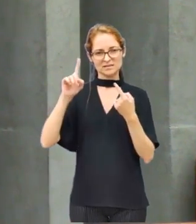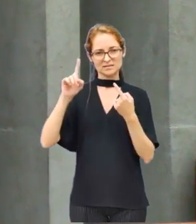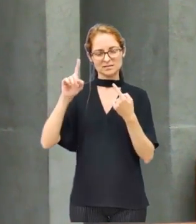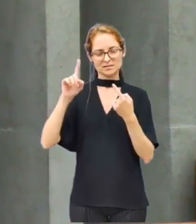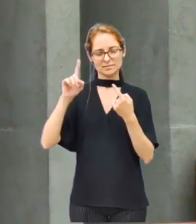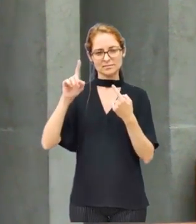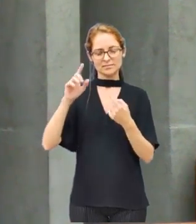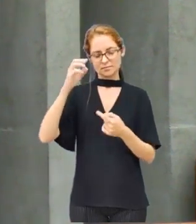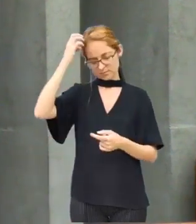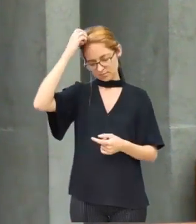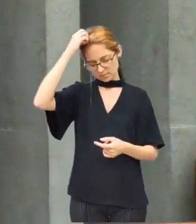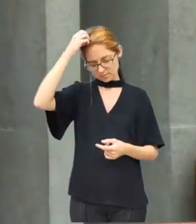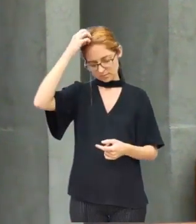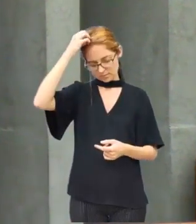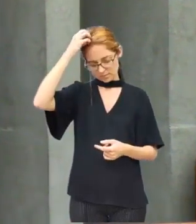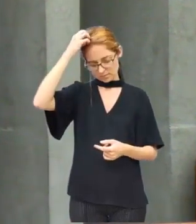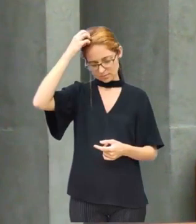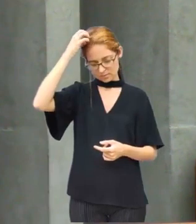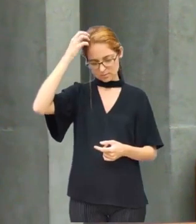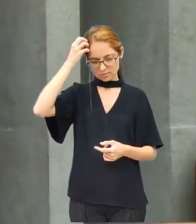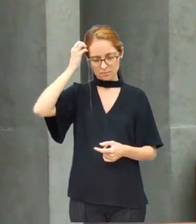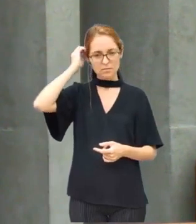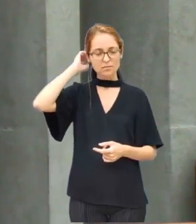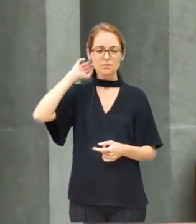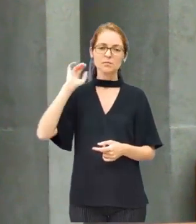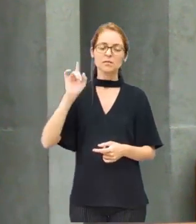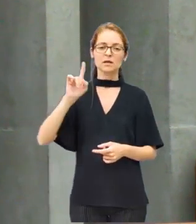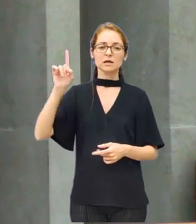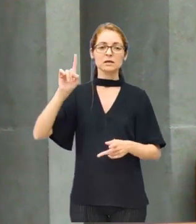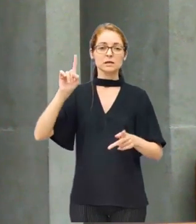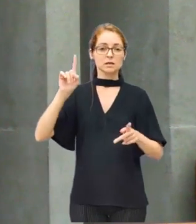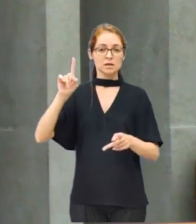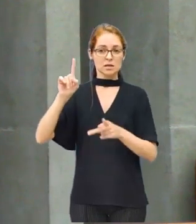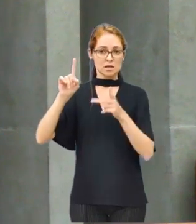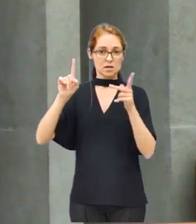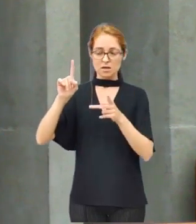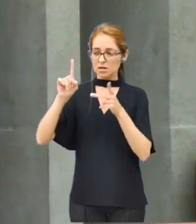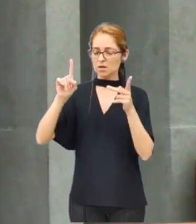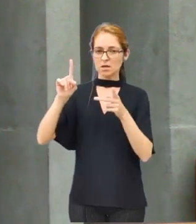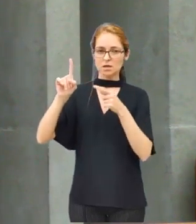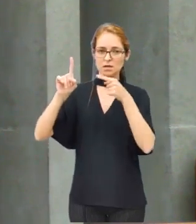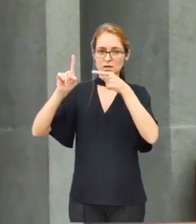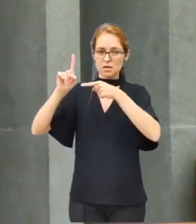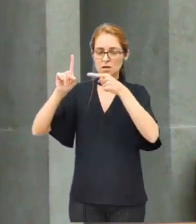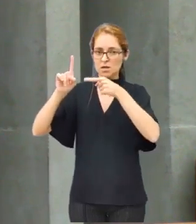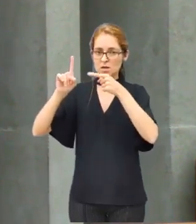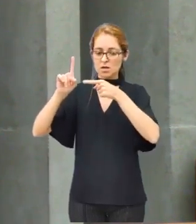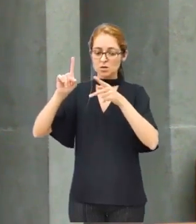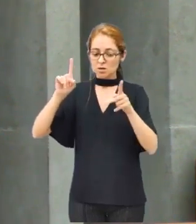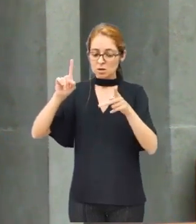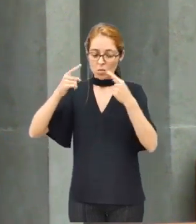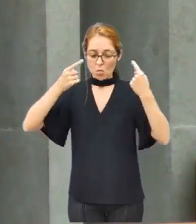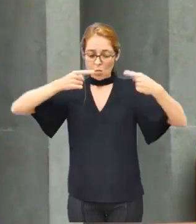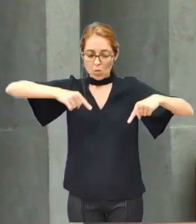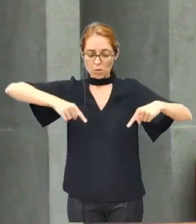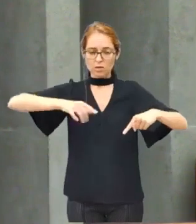que ele diz aqui, clama, para que Deus não levante nenhum clamor contra